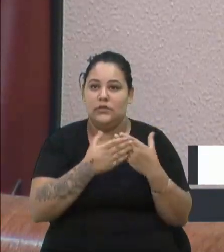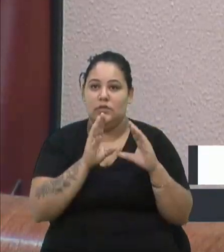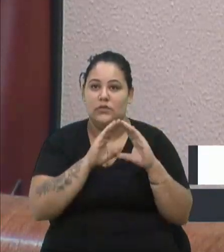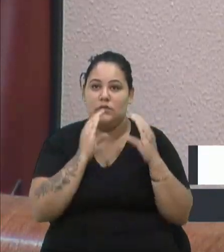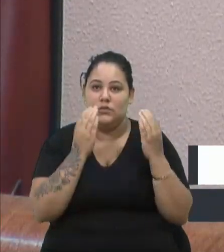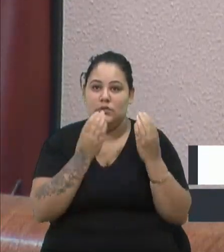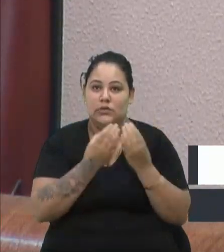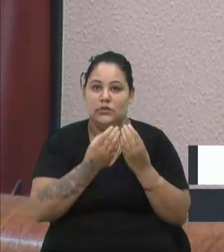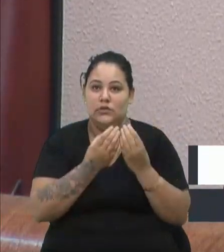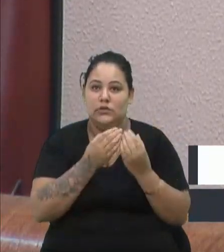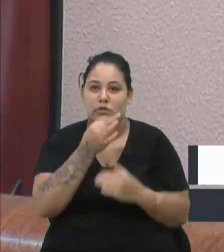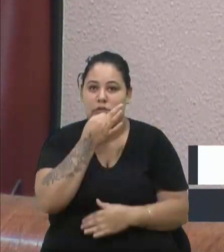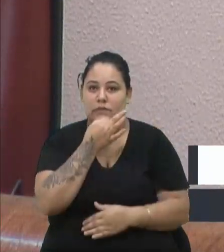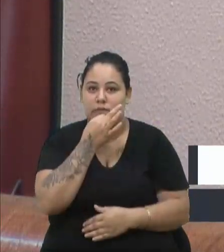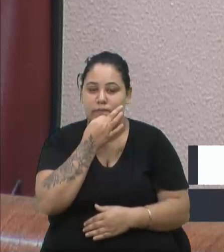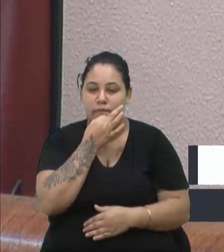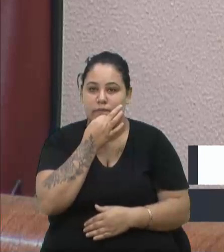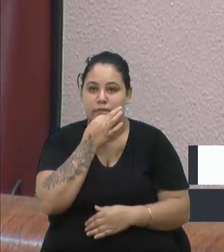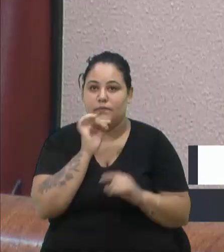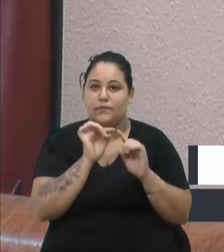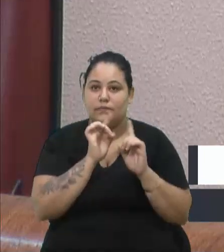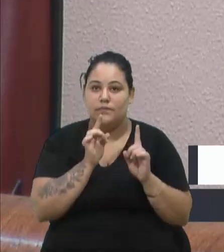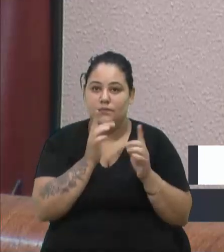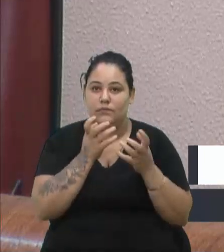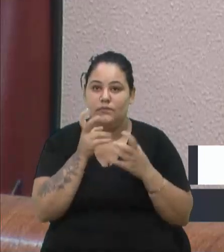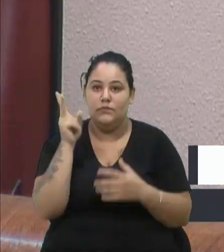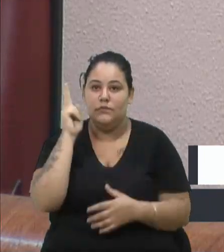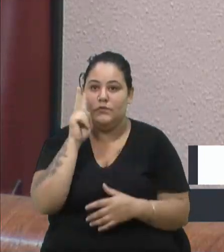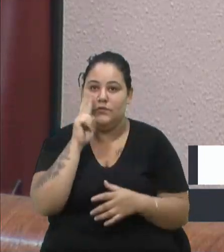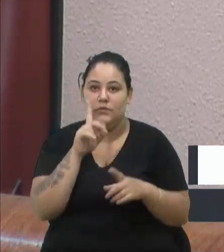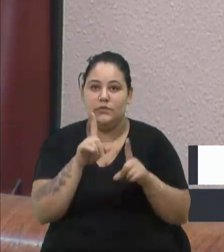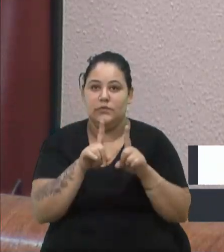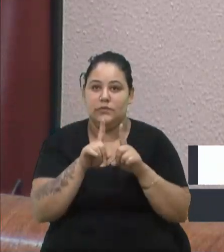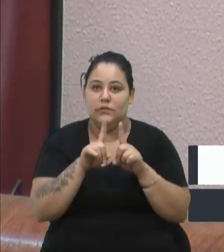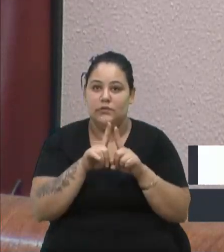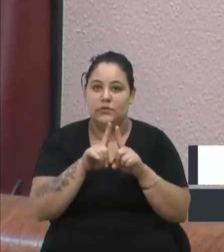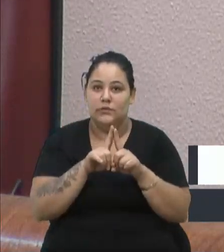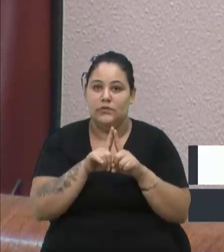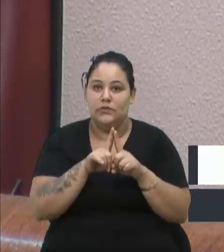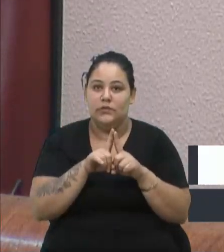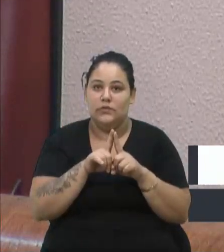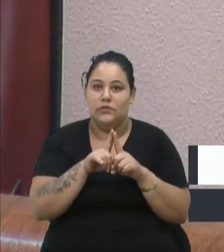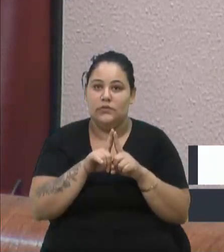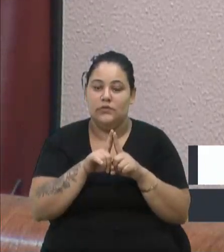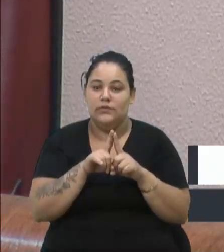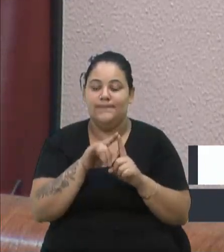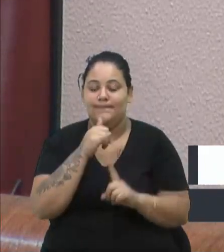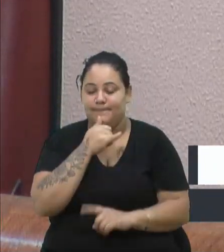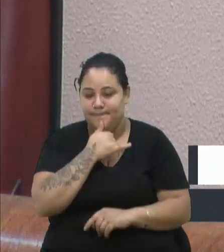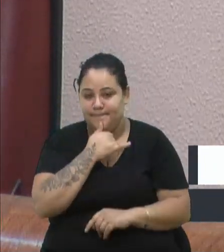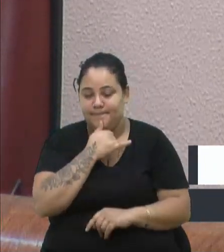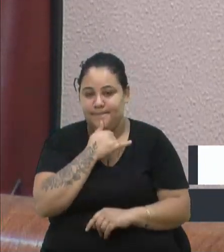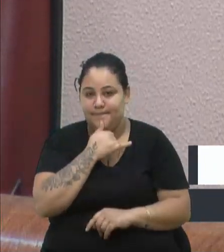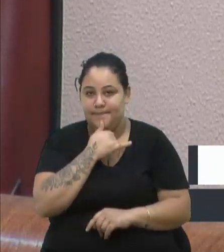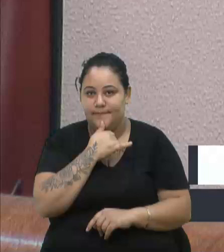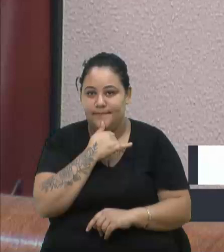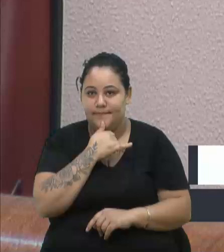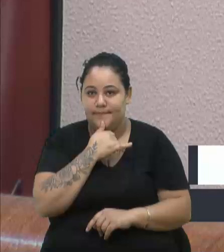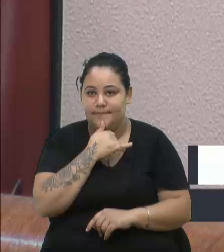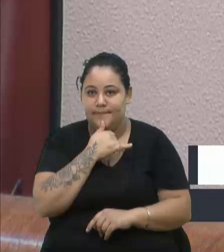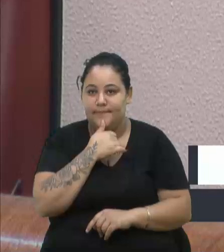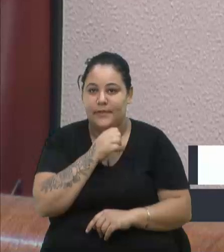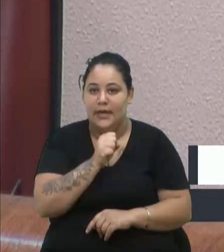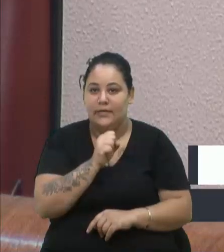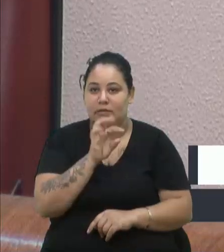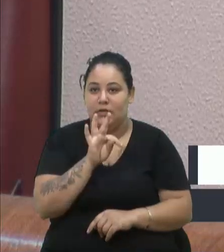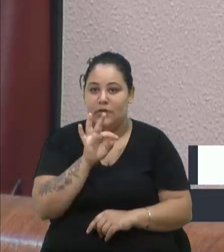eu não posso deixar de relembrar aqui, vereador Zanquim, que infelizmente esse STF, nesse